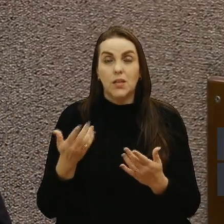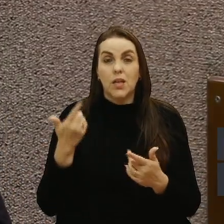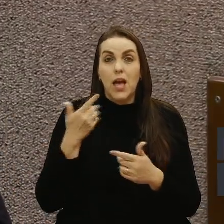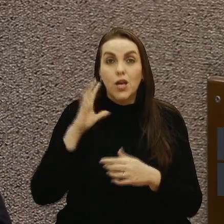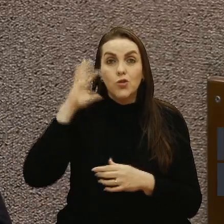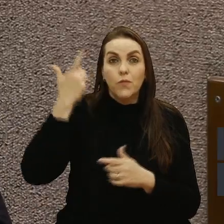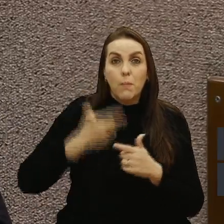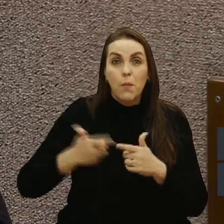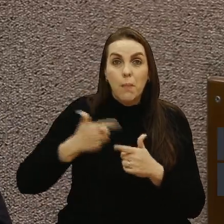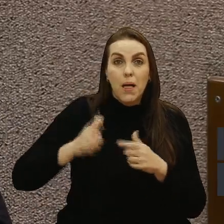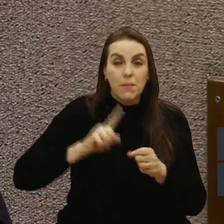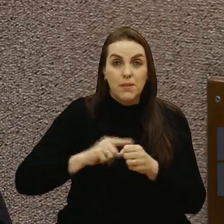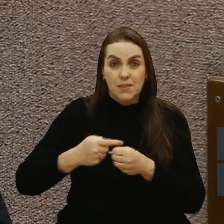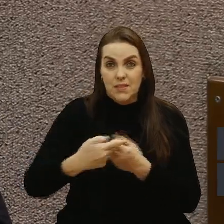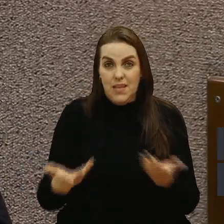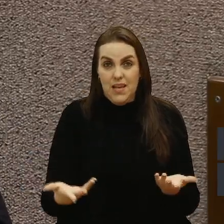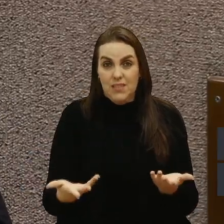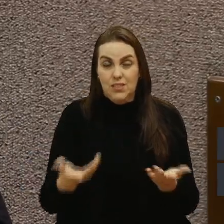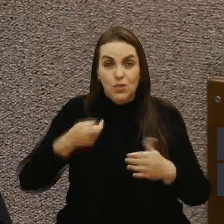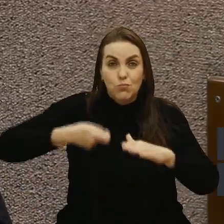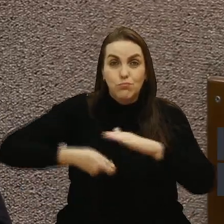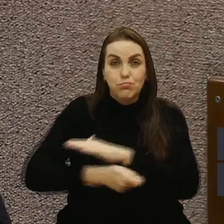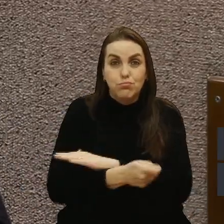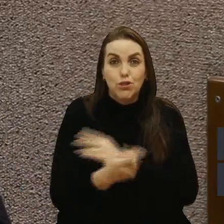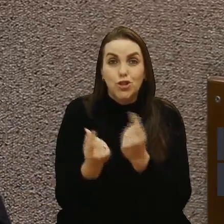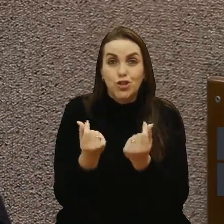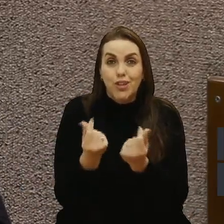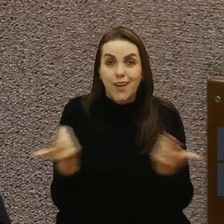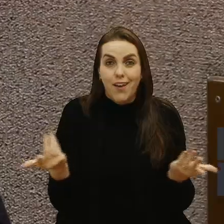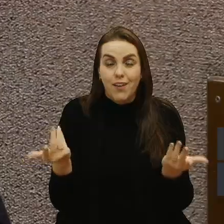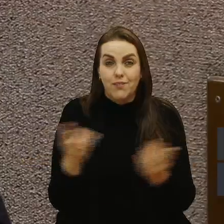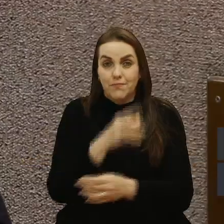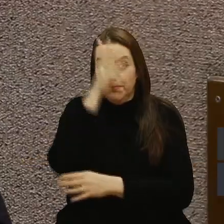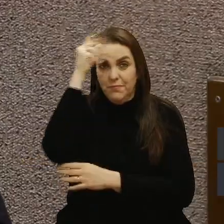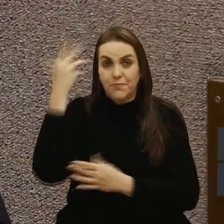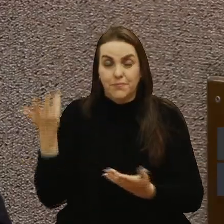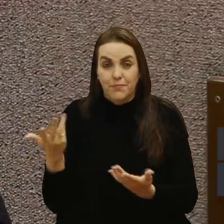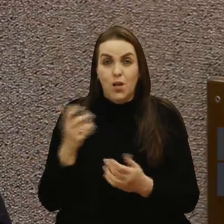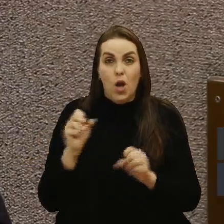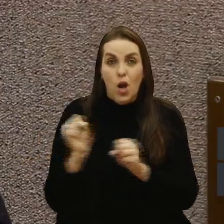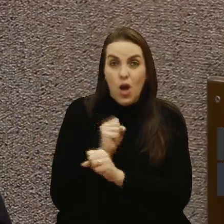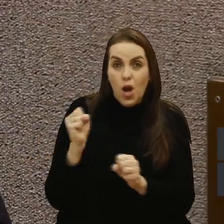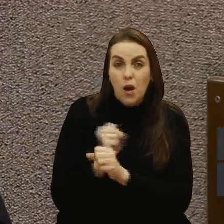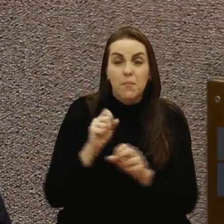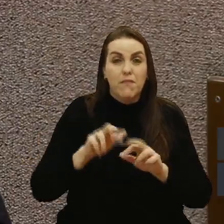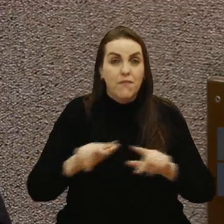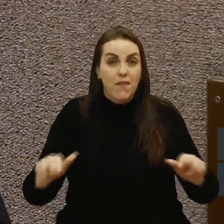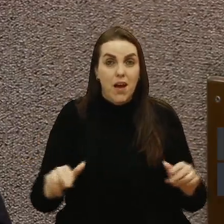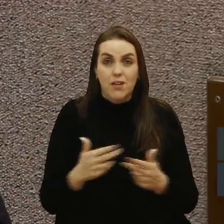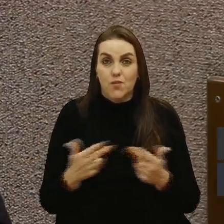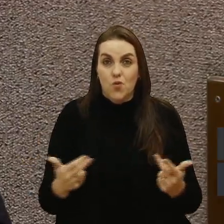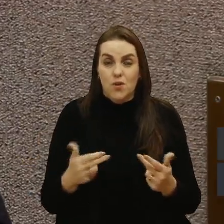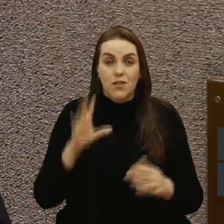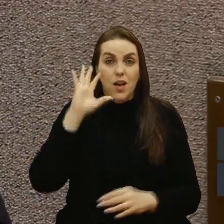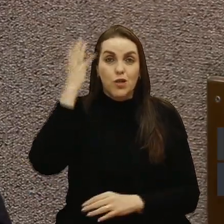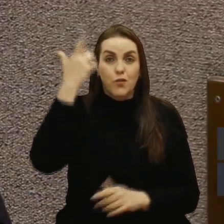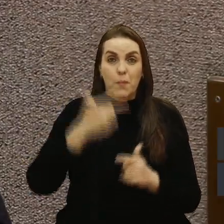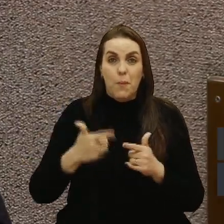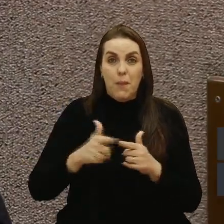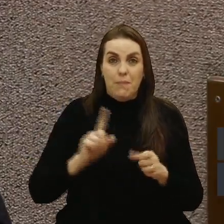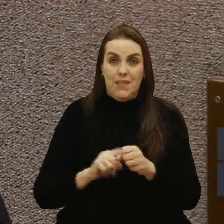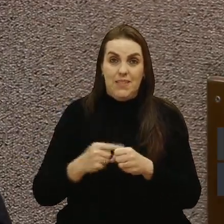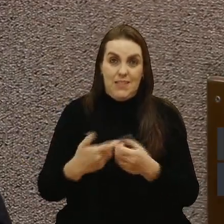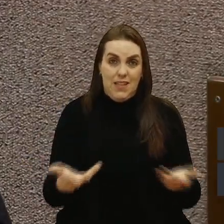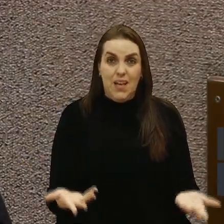cidade. Injeta dinheiro no executivo em obras e várias outras coisas para resolver os problemas da cidade.